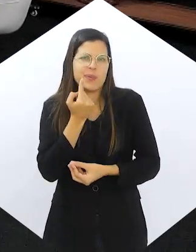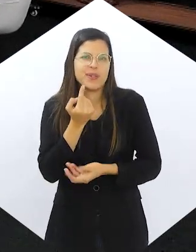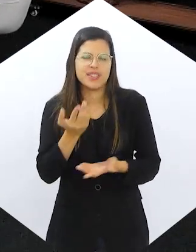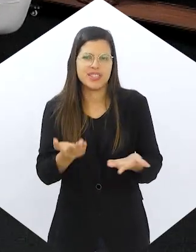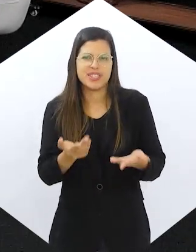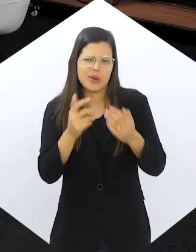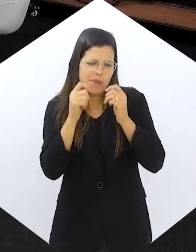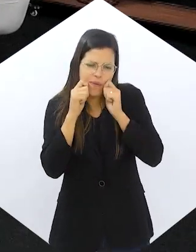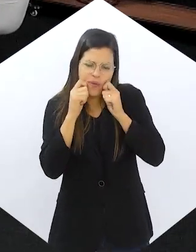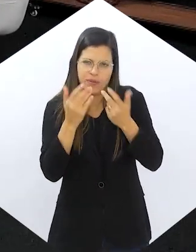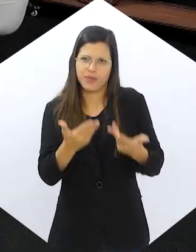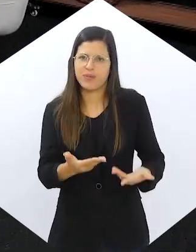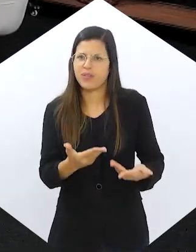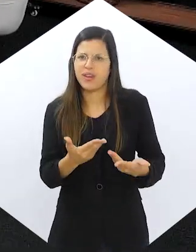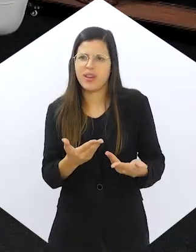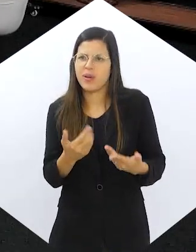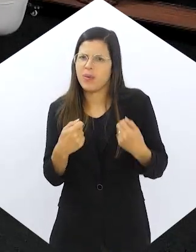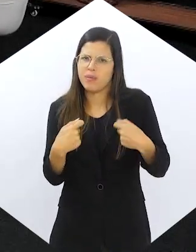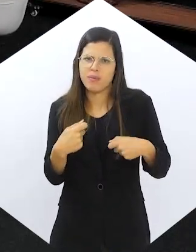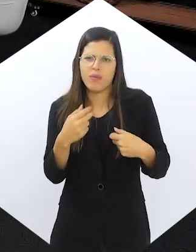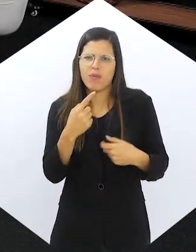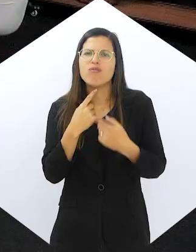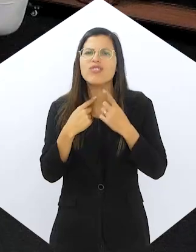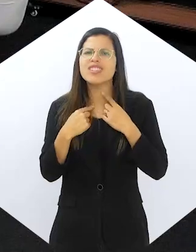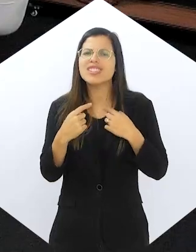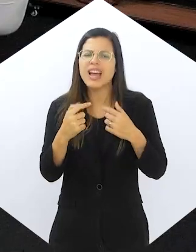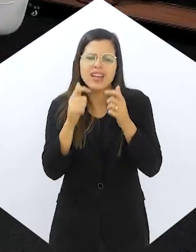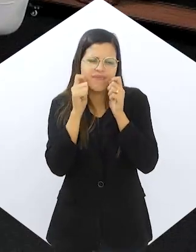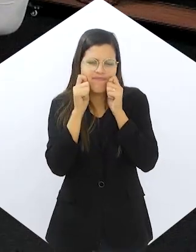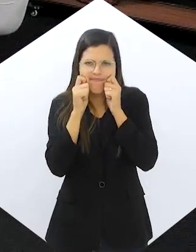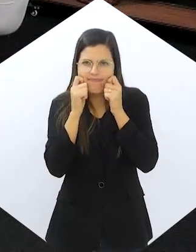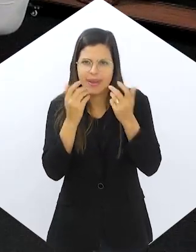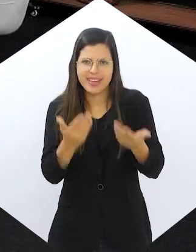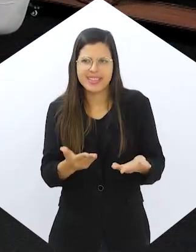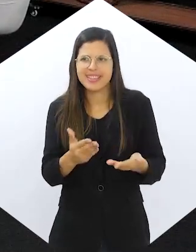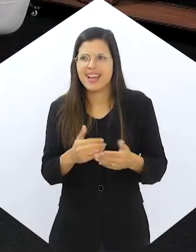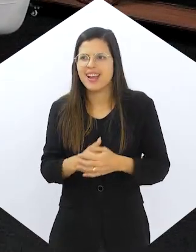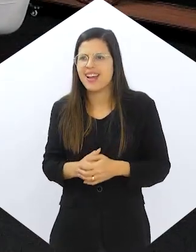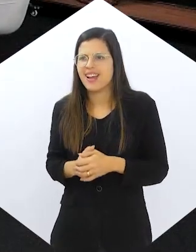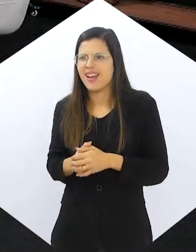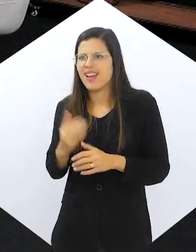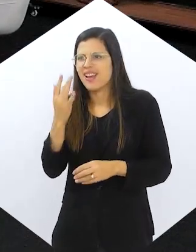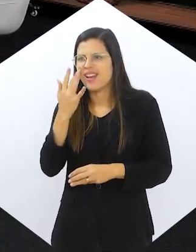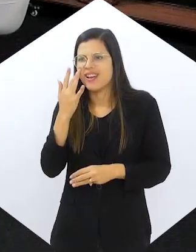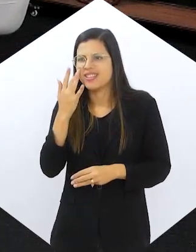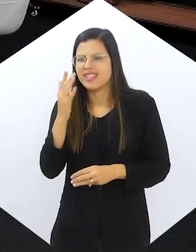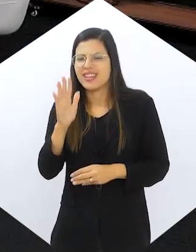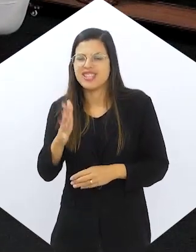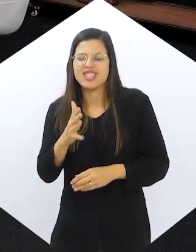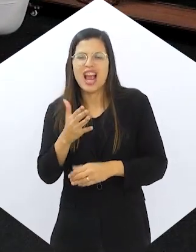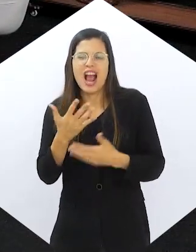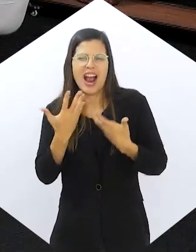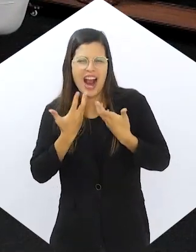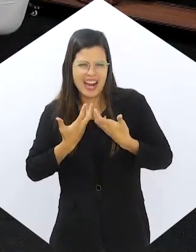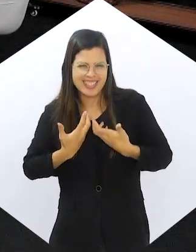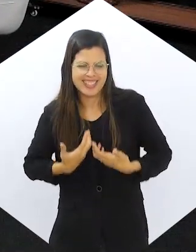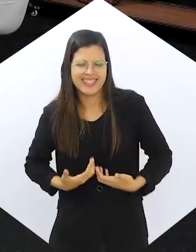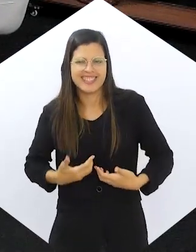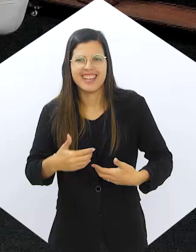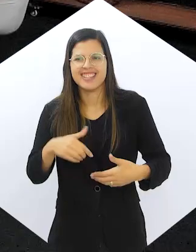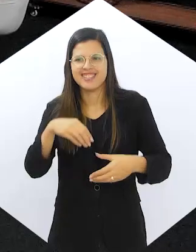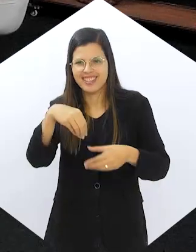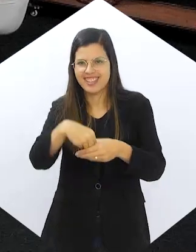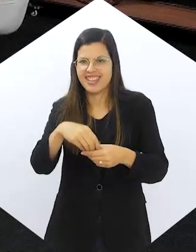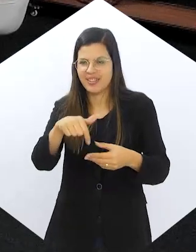bichinho, gente. Não tem como não apertar, né? Eu apertei muito ele já. Eu acho que ele tá enjoado já de ficar aqui dentro um pouquinho,